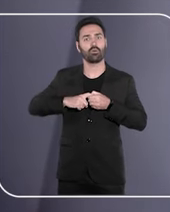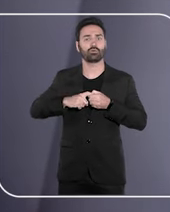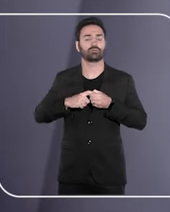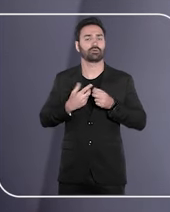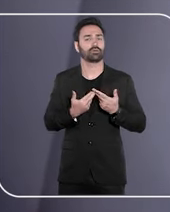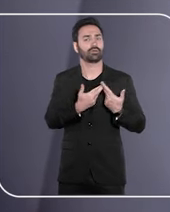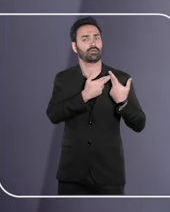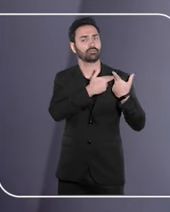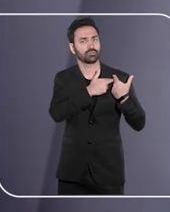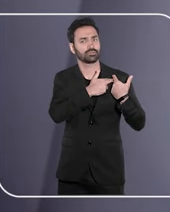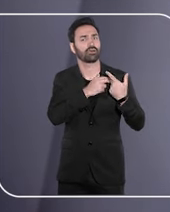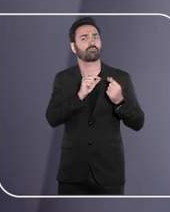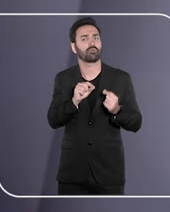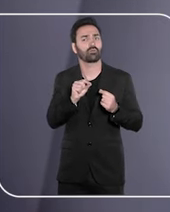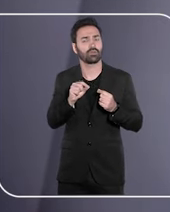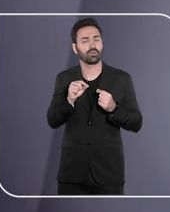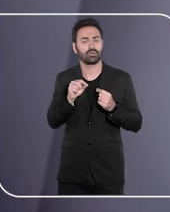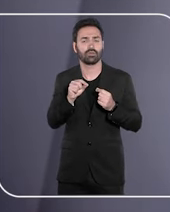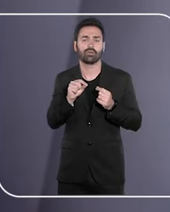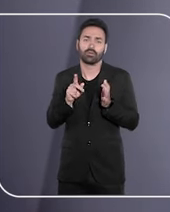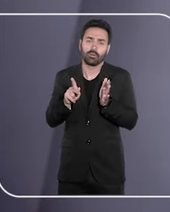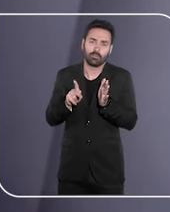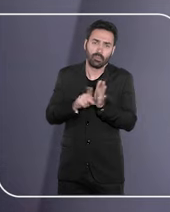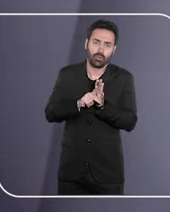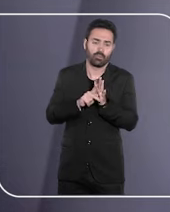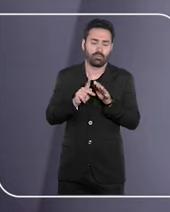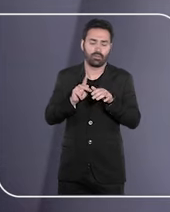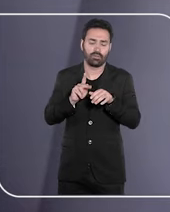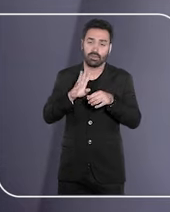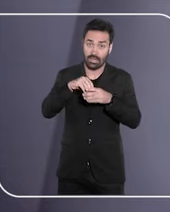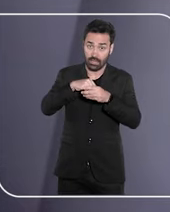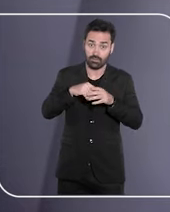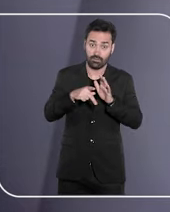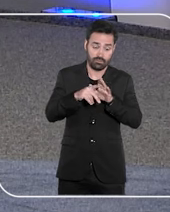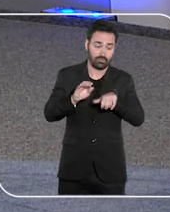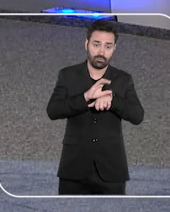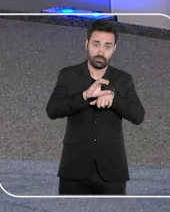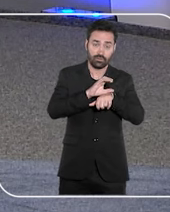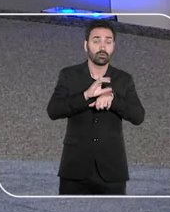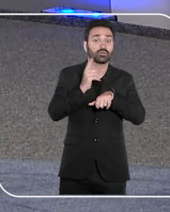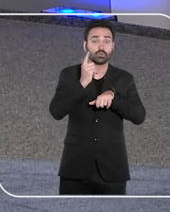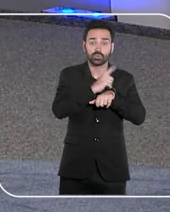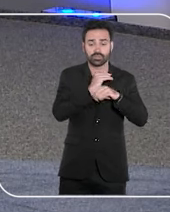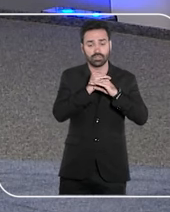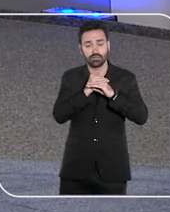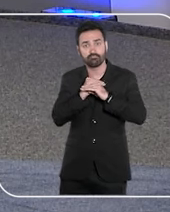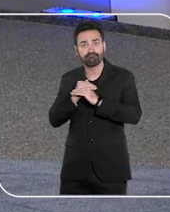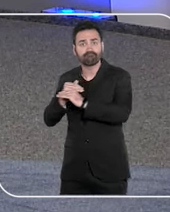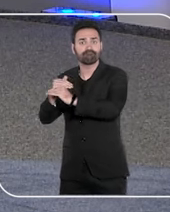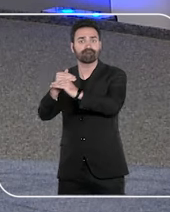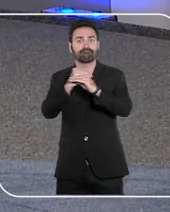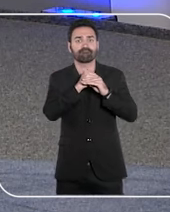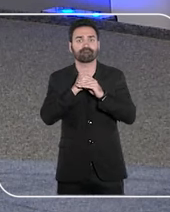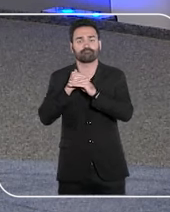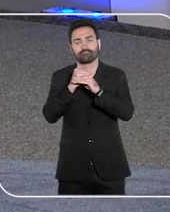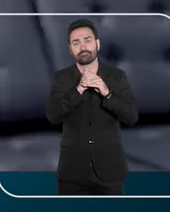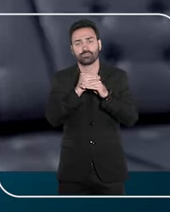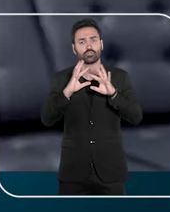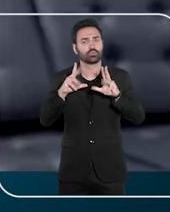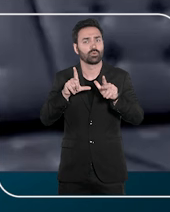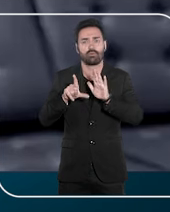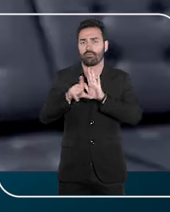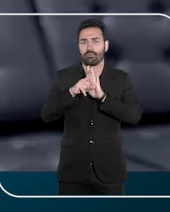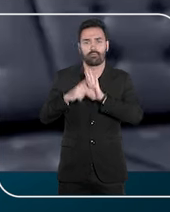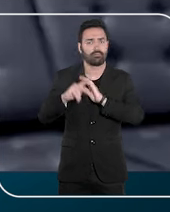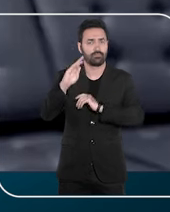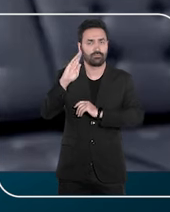de uniformizador do direito federal em todo o país, ministro. Até em complemento ao que muito bem observou